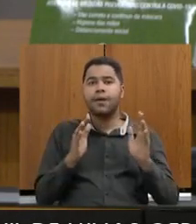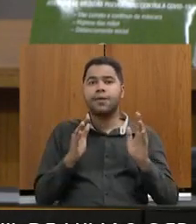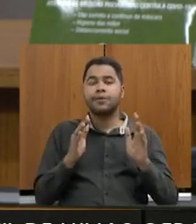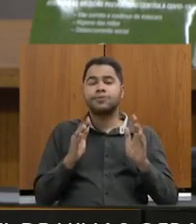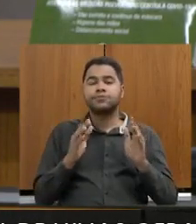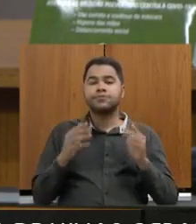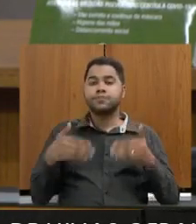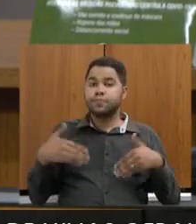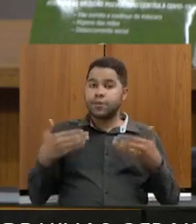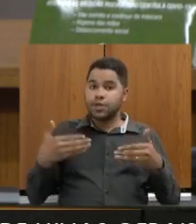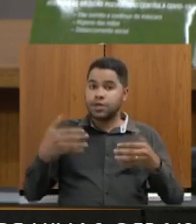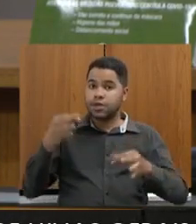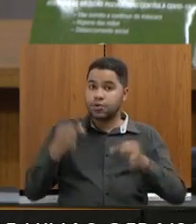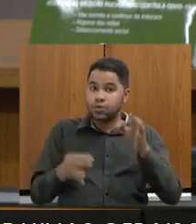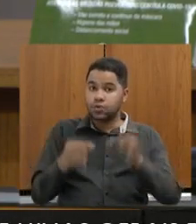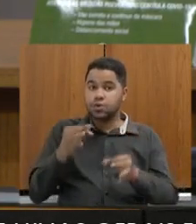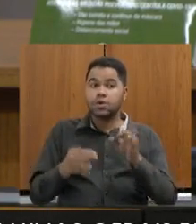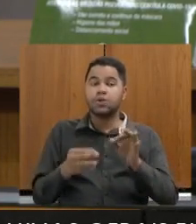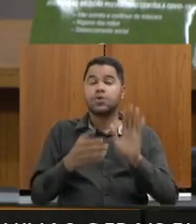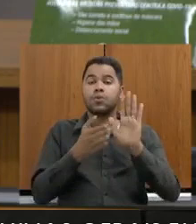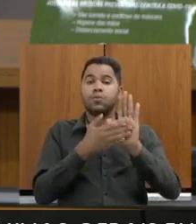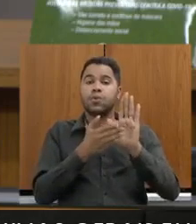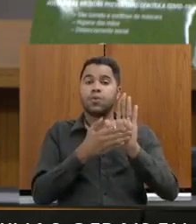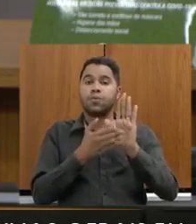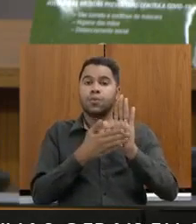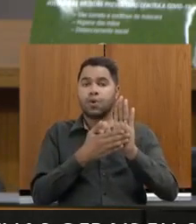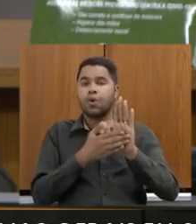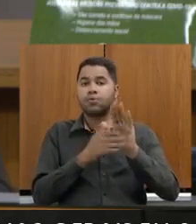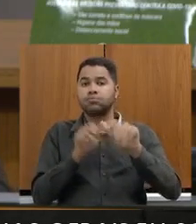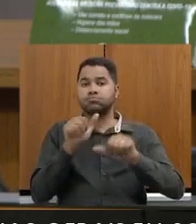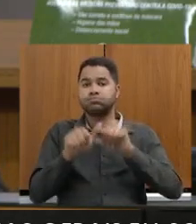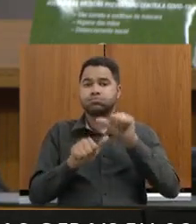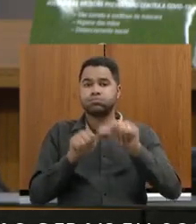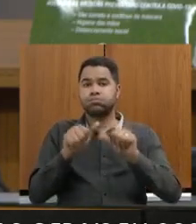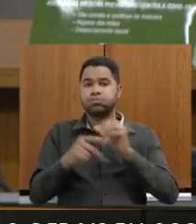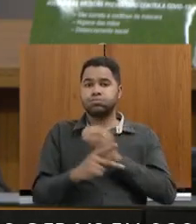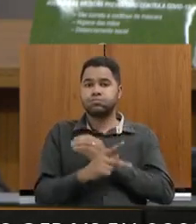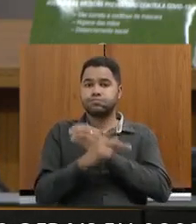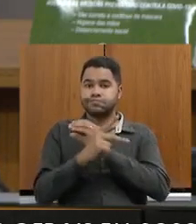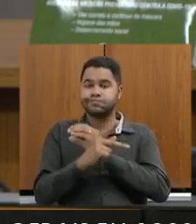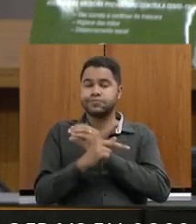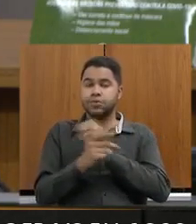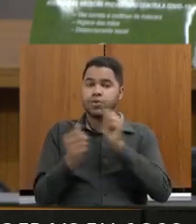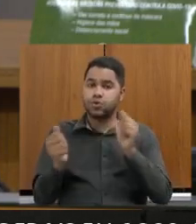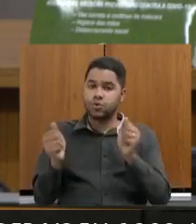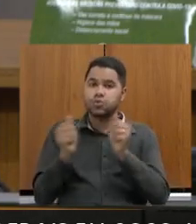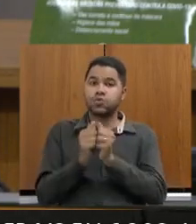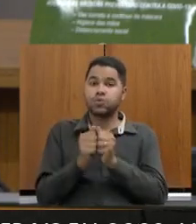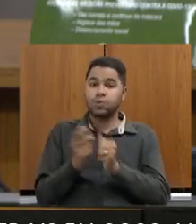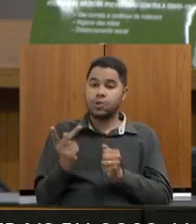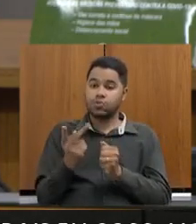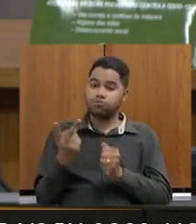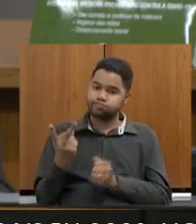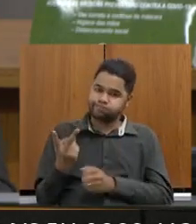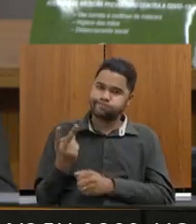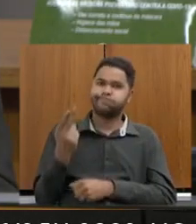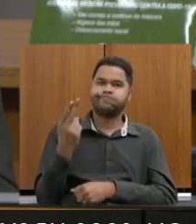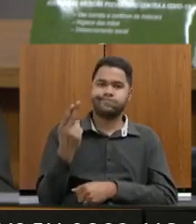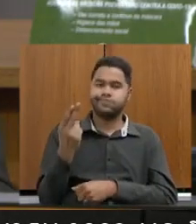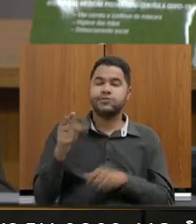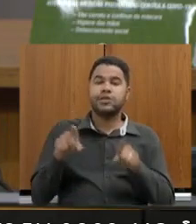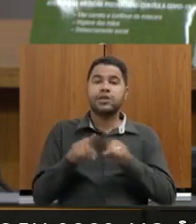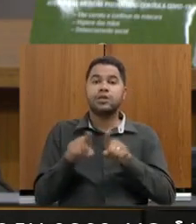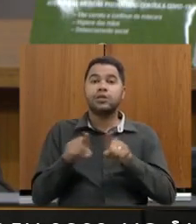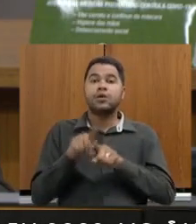Ministério da Justiça existe uma proposta de lei orgânica Nacional das polícias civis que junto as duas carreras e